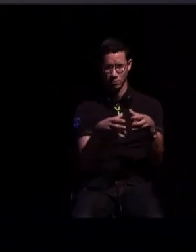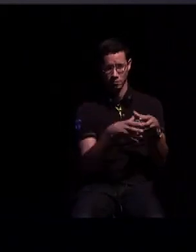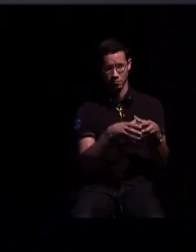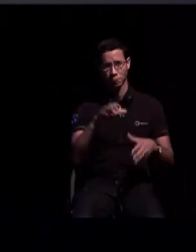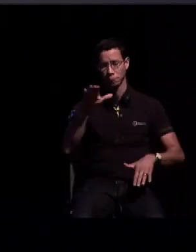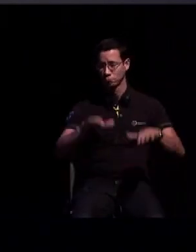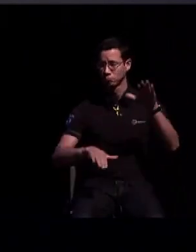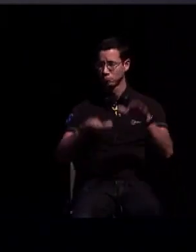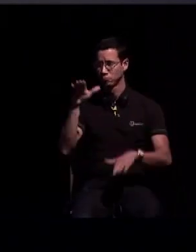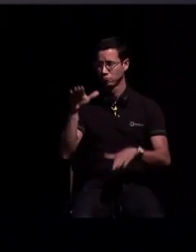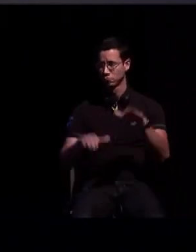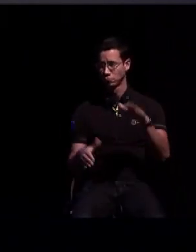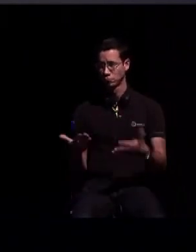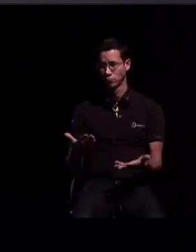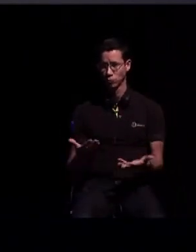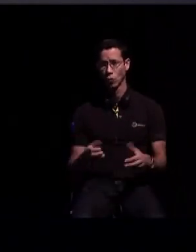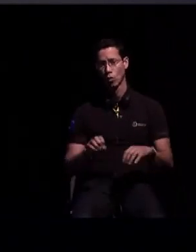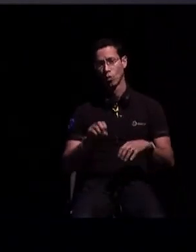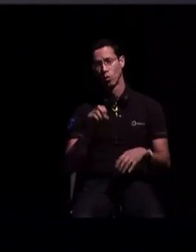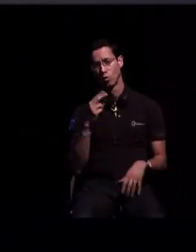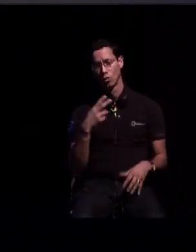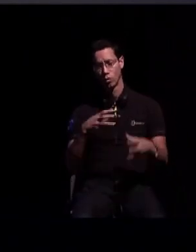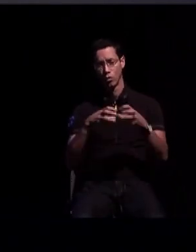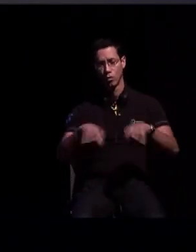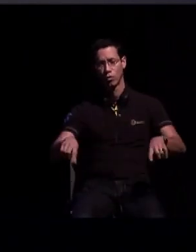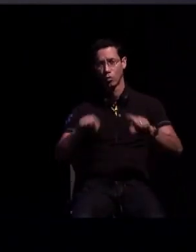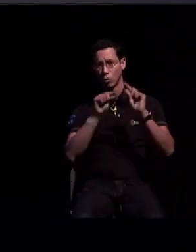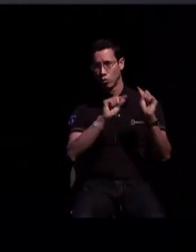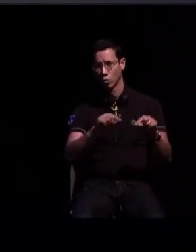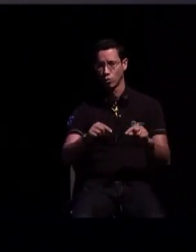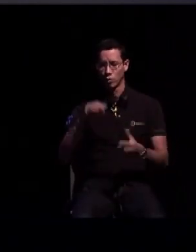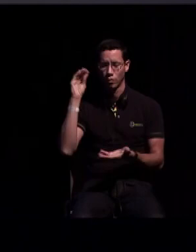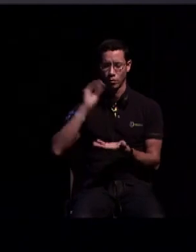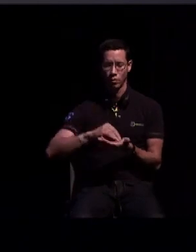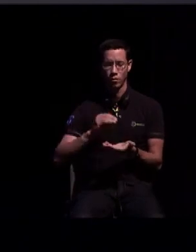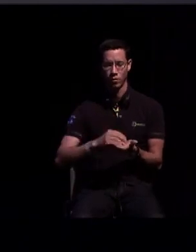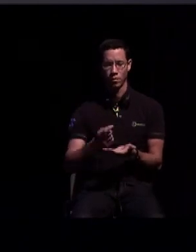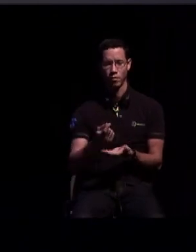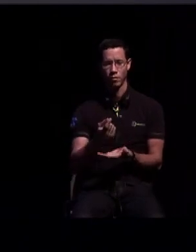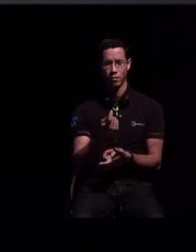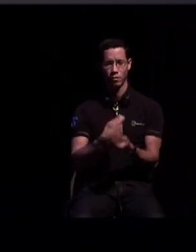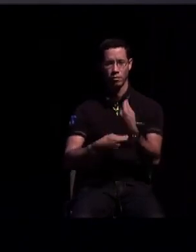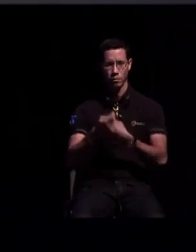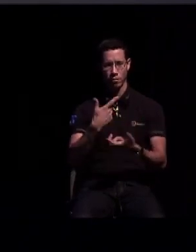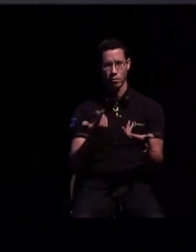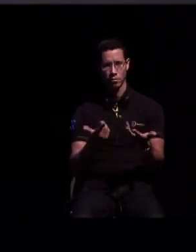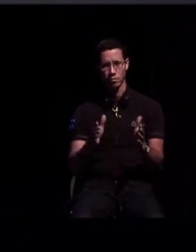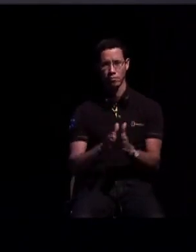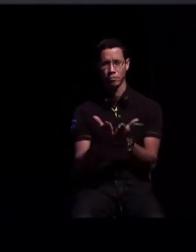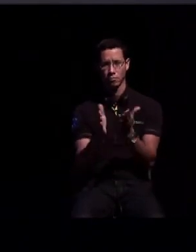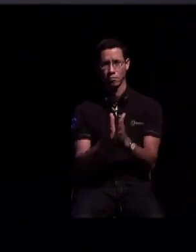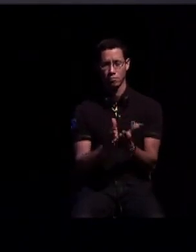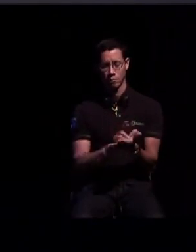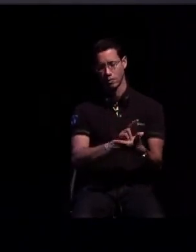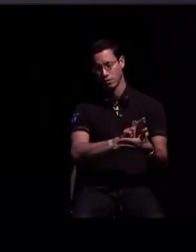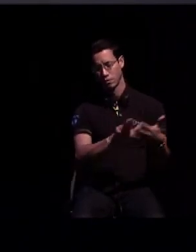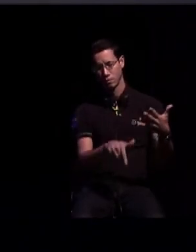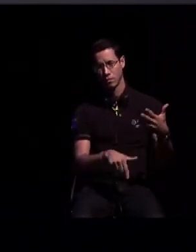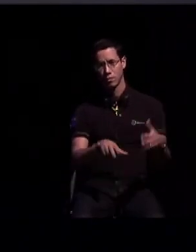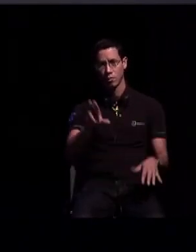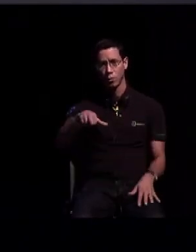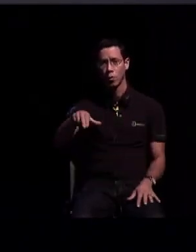talvez, quer dizer, ou tão ruim quanto a própria carência econômica e a pobreza, tem um aspecto que a gente